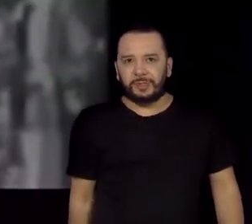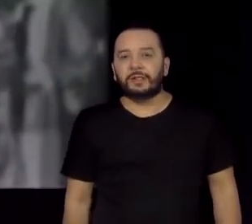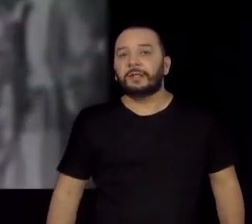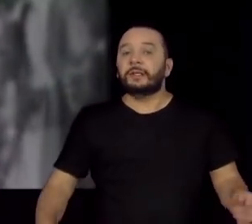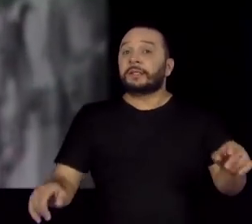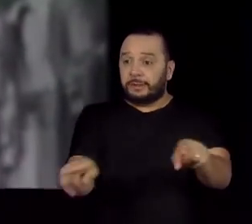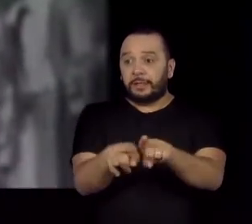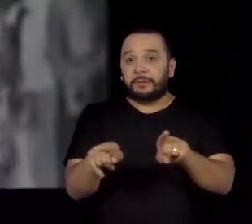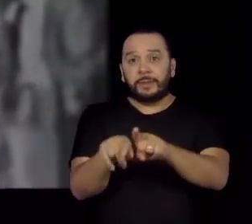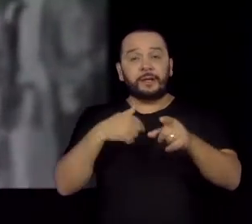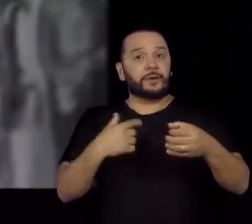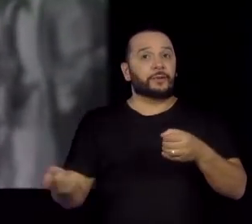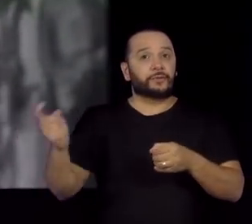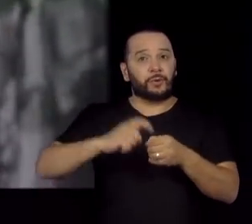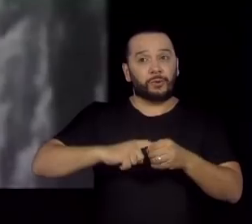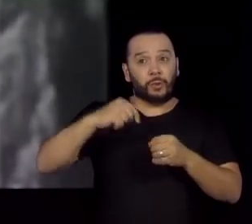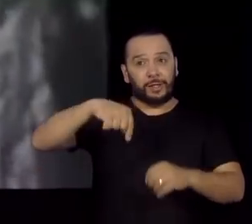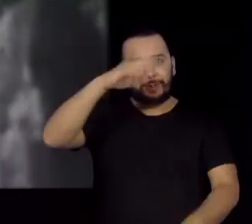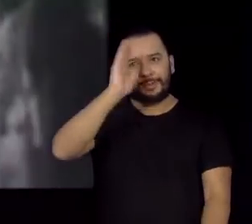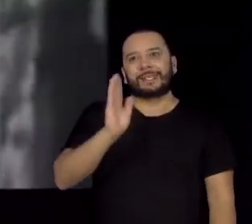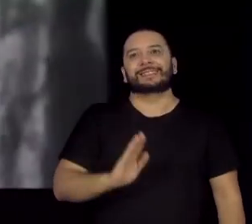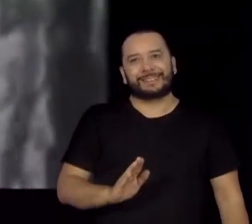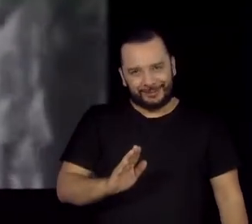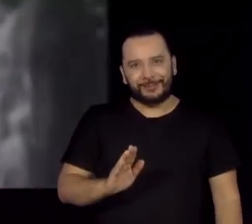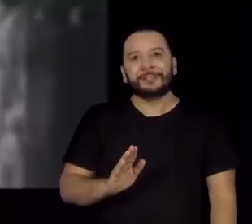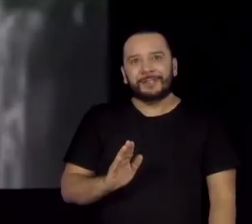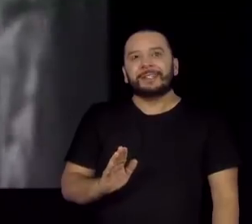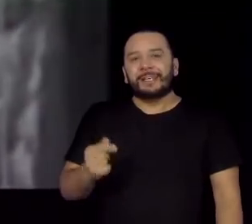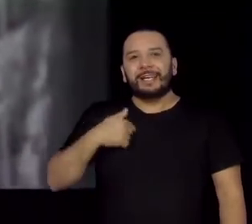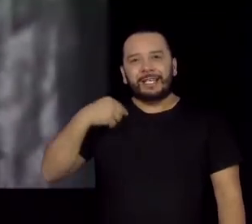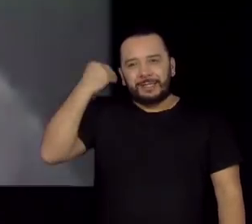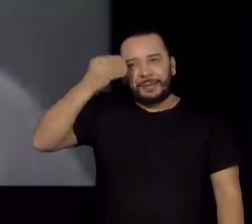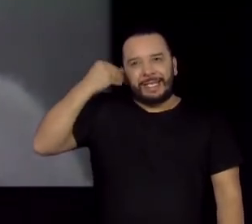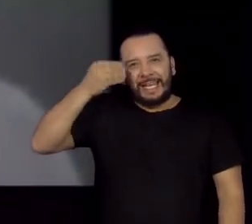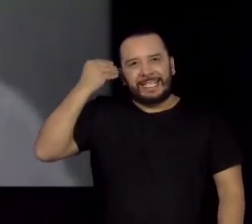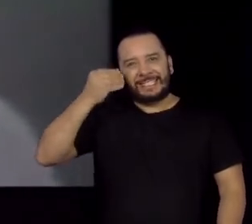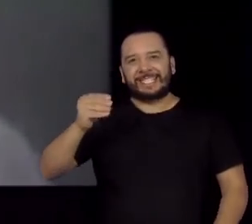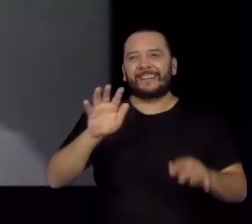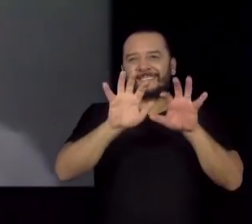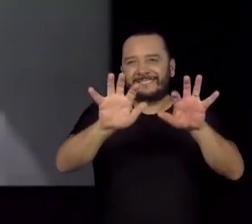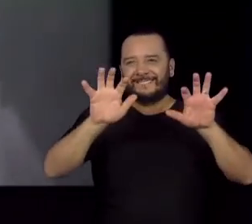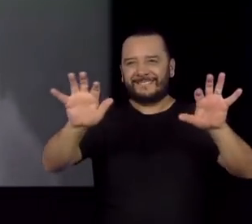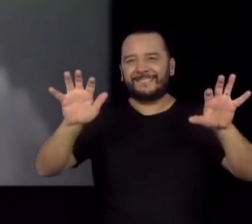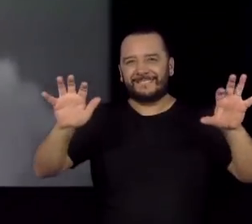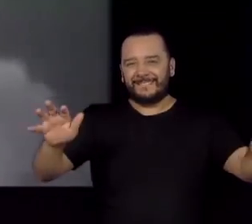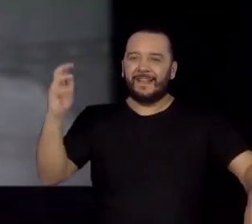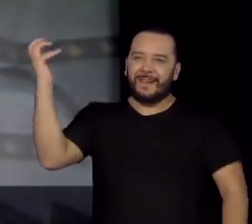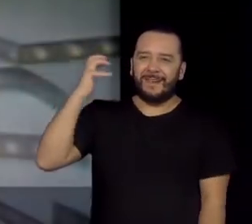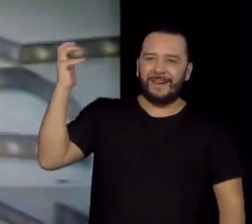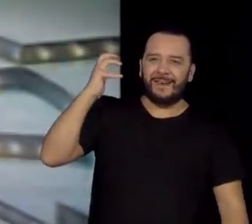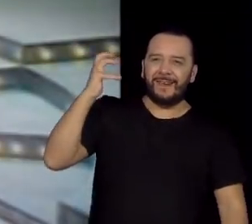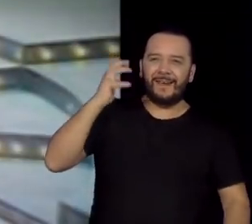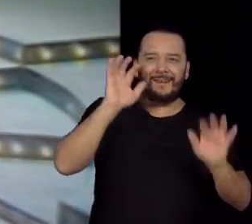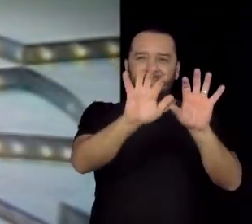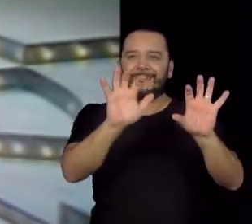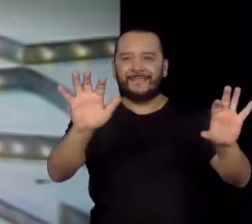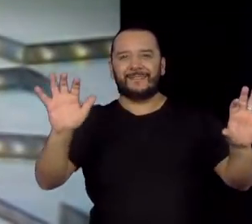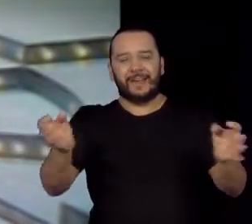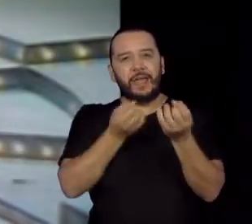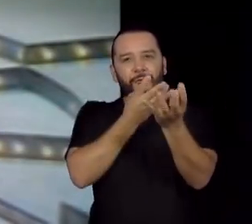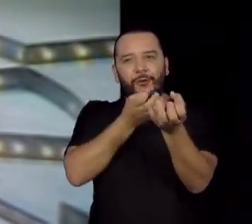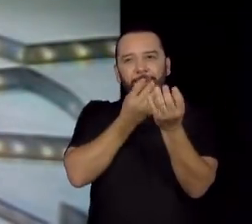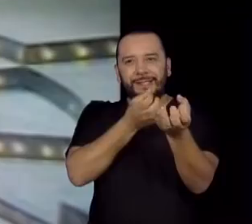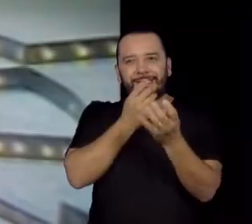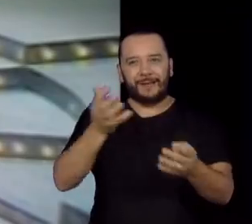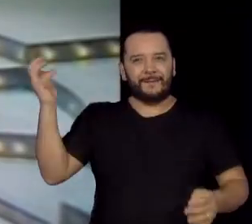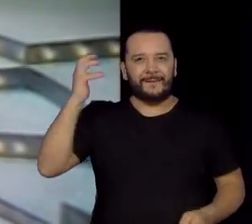De volta ao Brasil, ele trouxe na bagagem todas essas influências, toda essa informação. E com